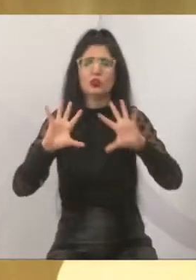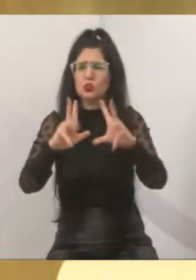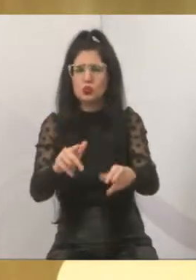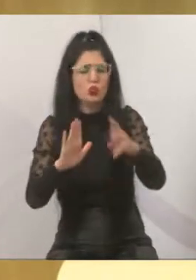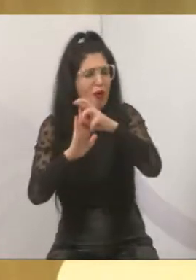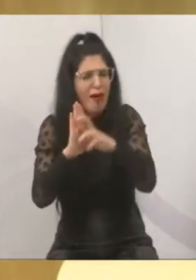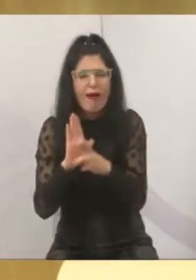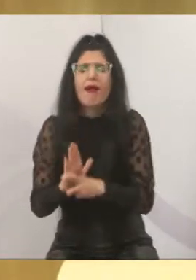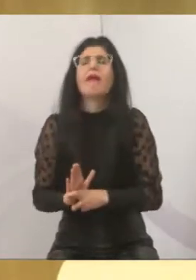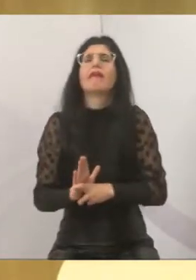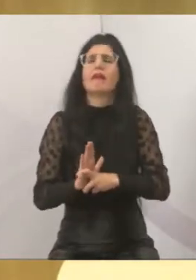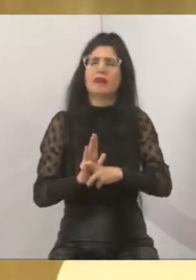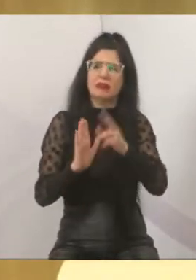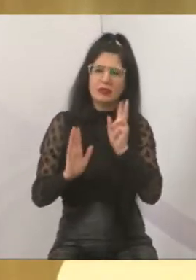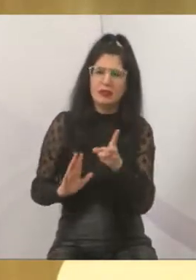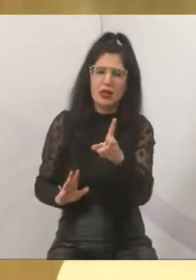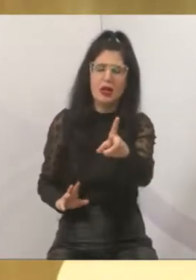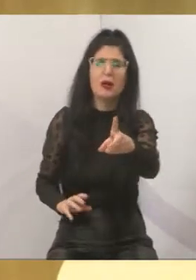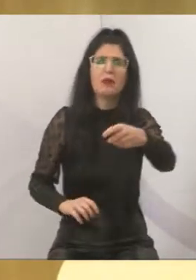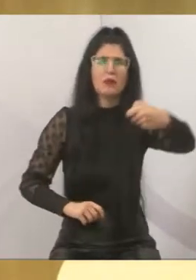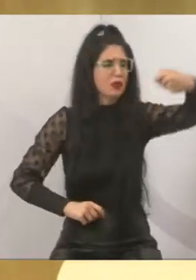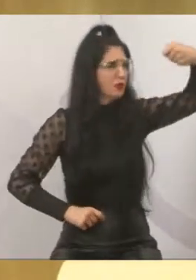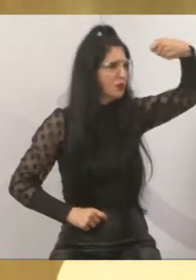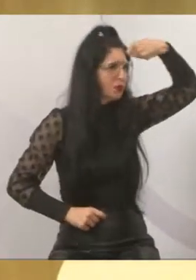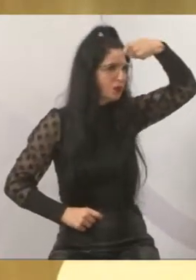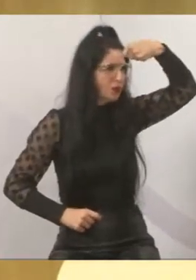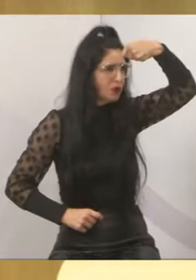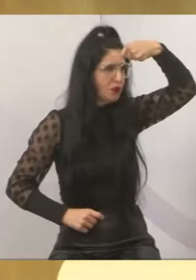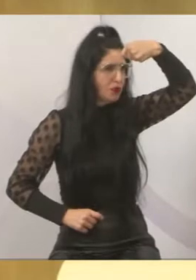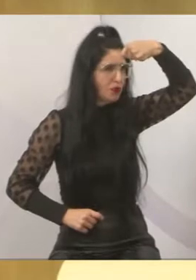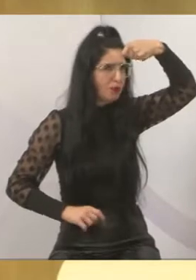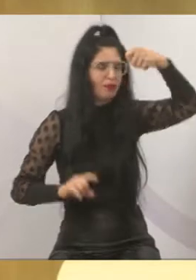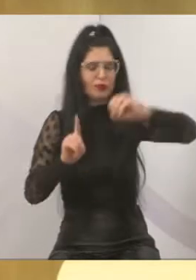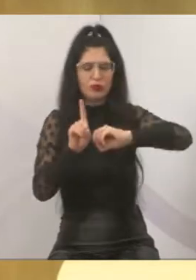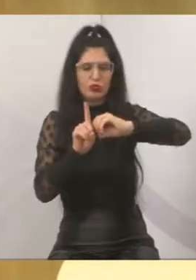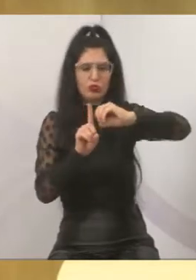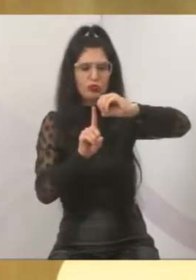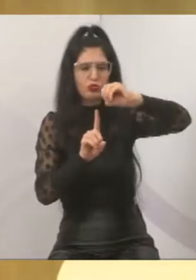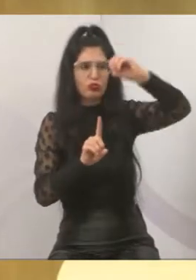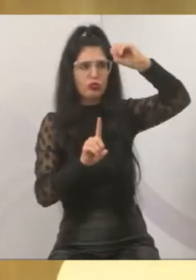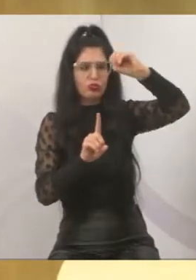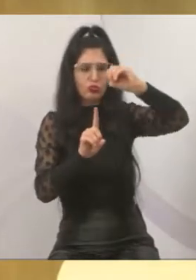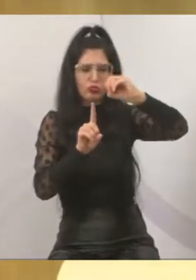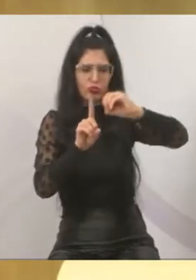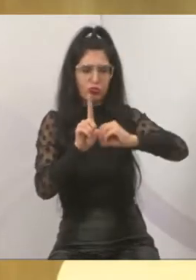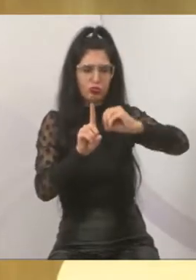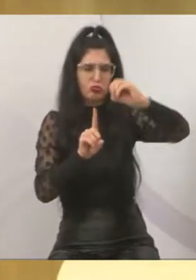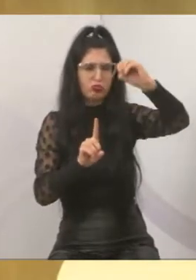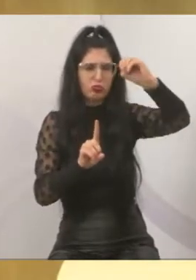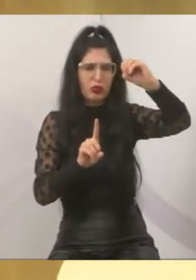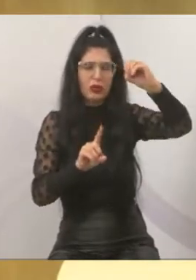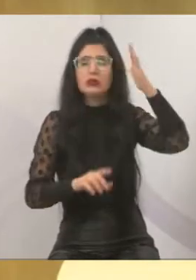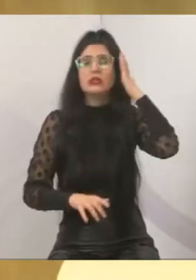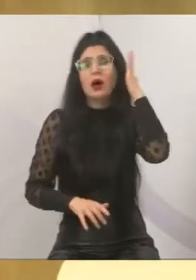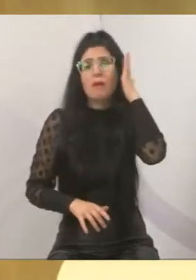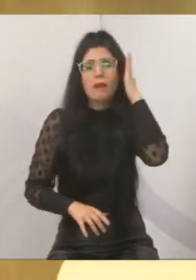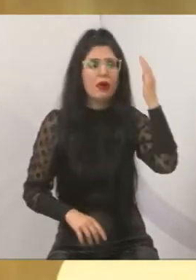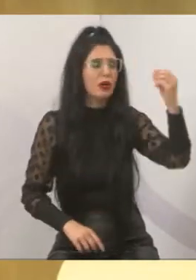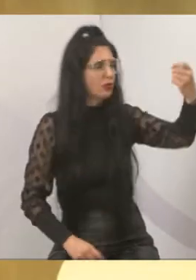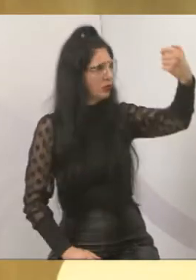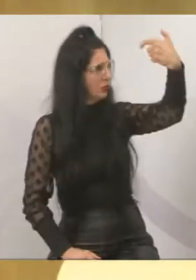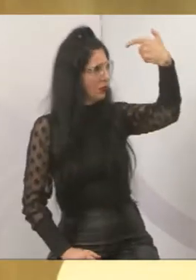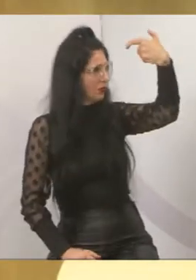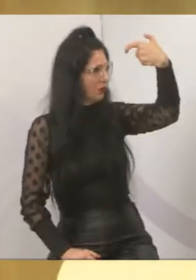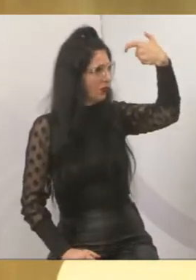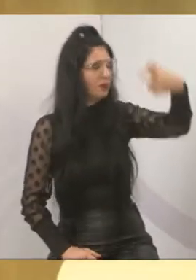a temperatura de todos os funcionários todos os dias. Existe cartaz pedindo, falando da